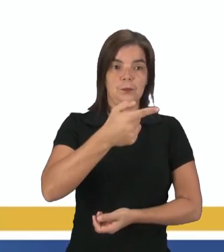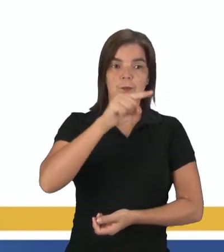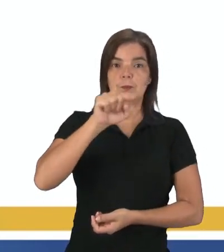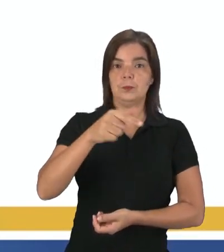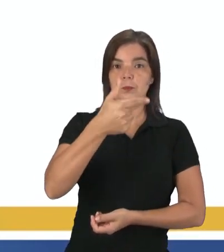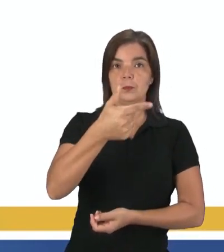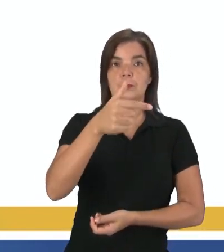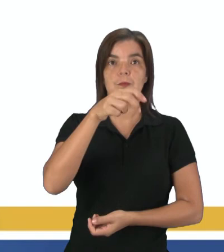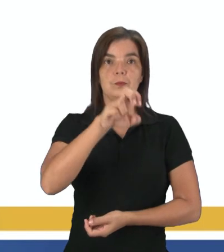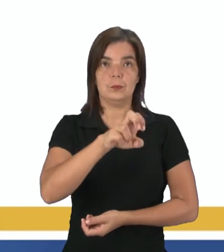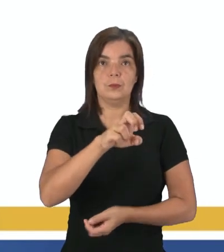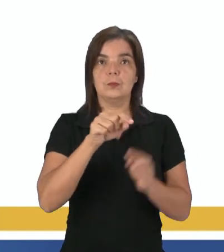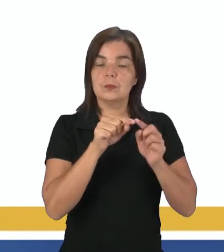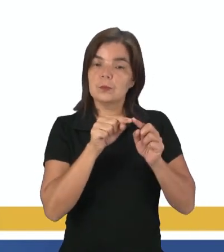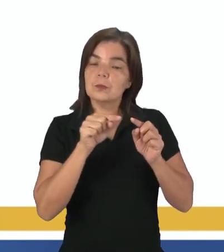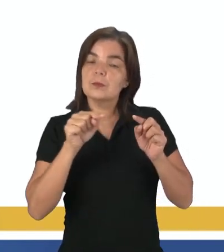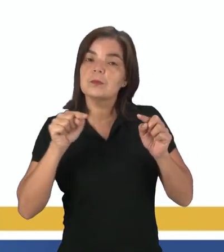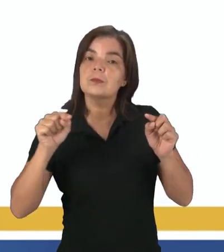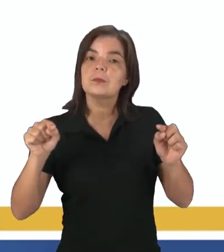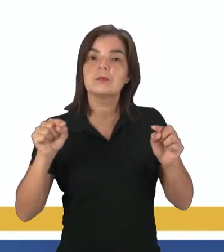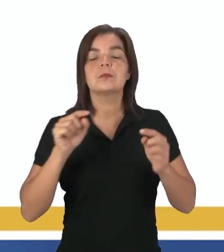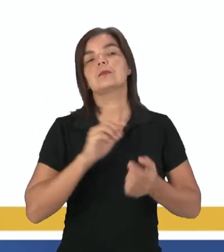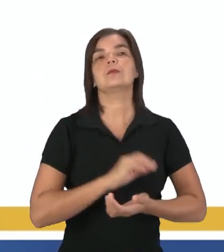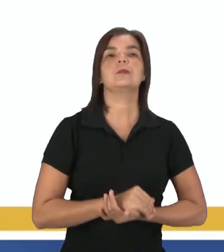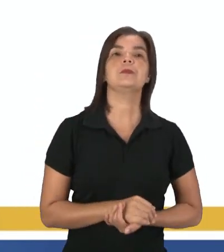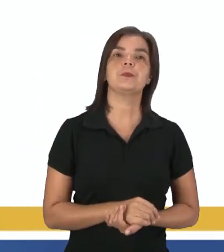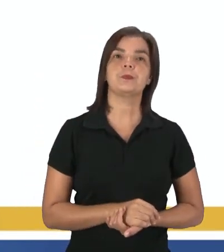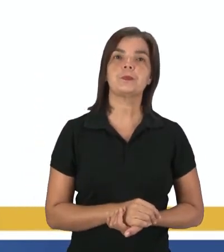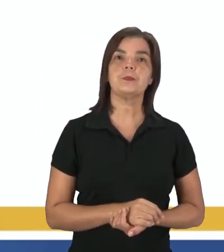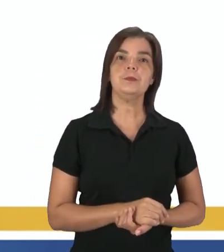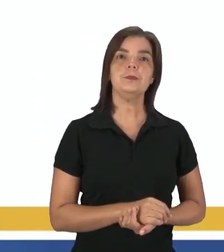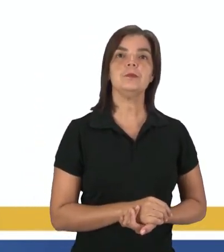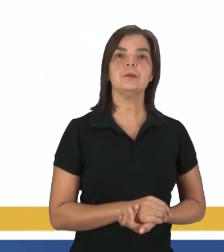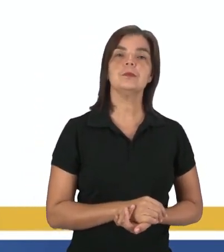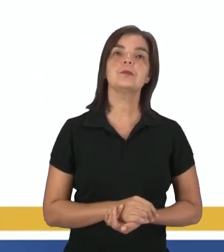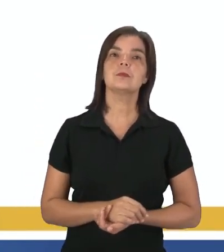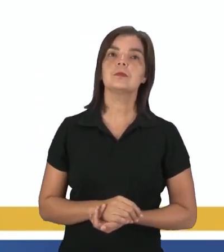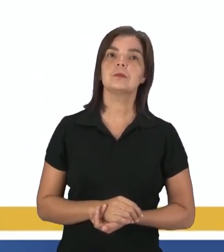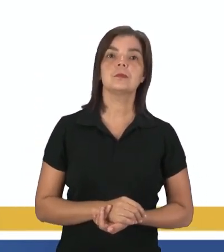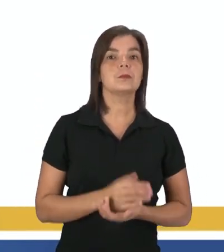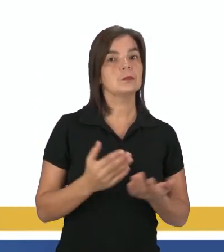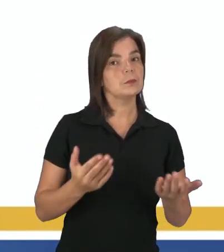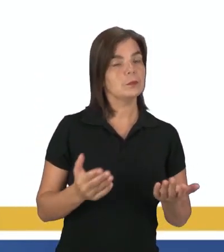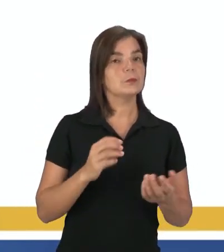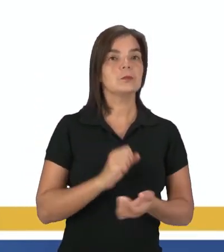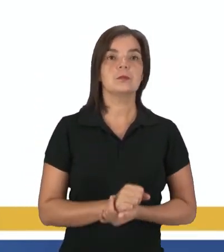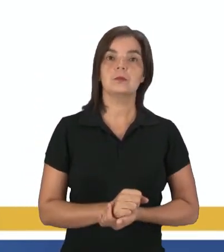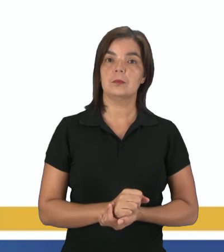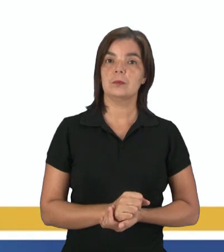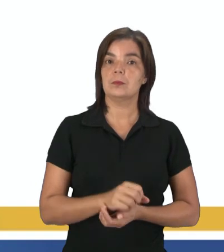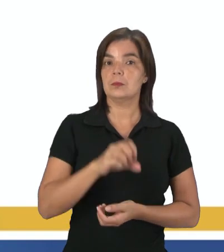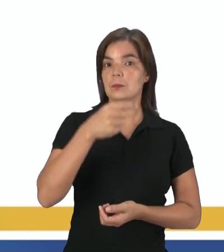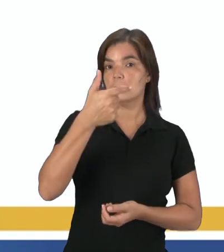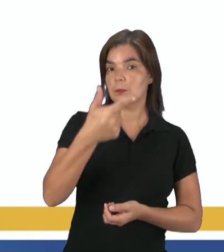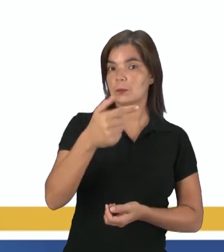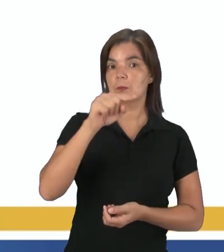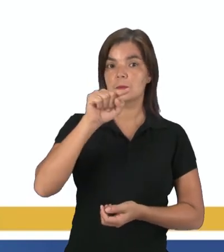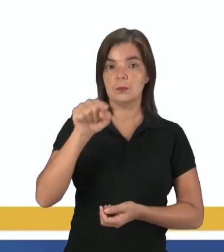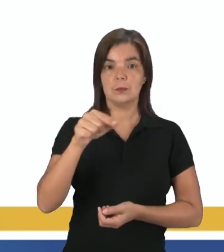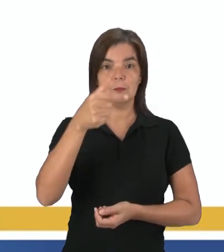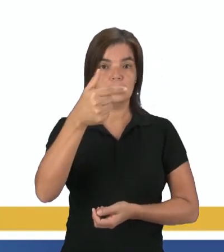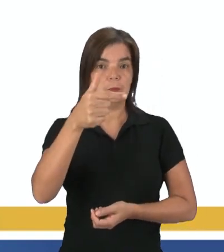2 inteiros e 25 centésimos na reta numérica a seguir. Bom, se é